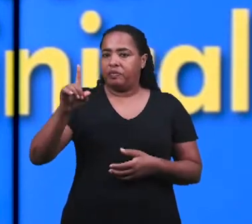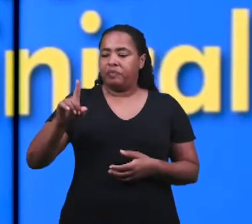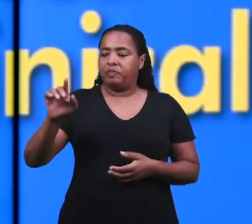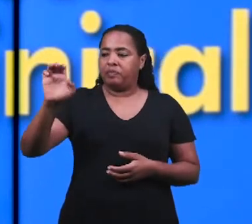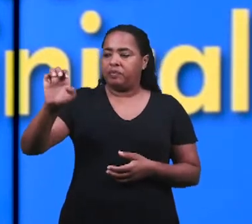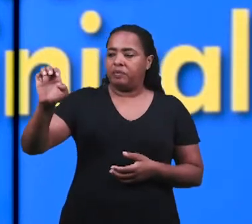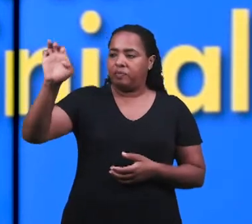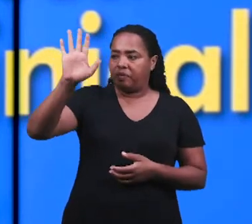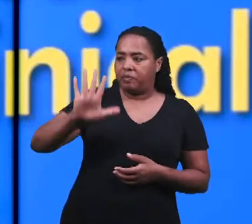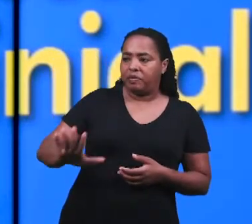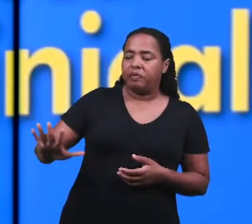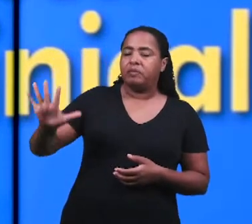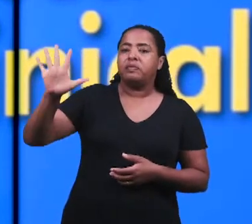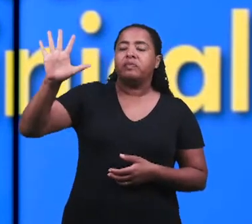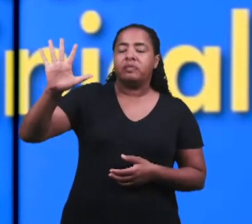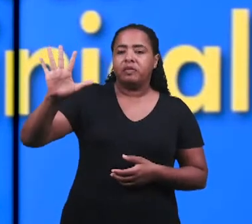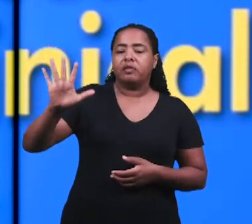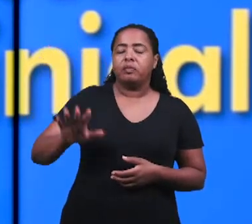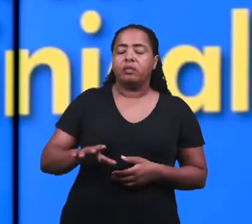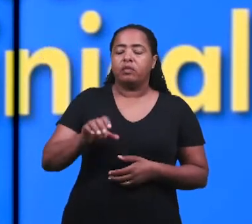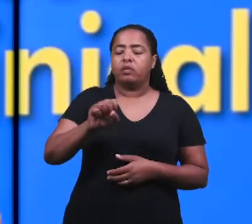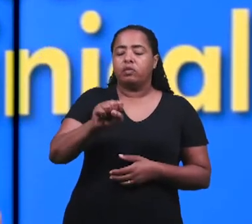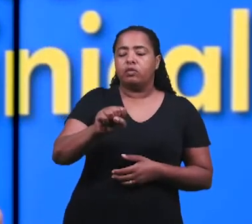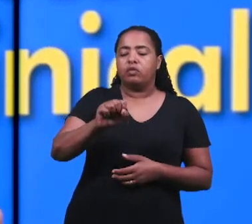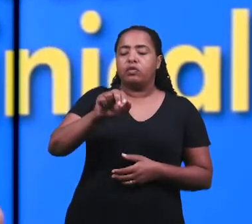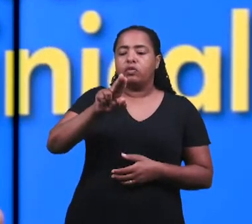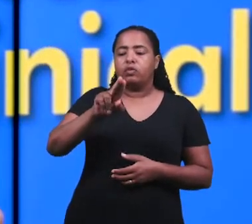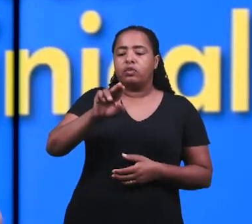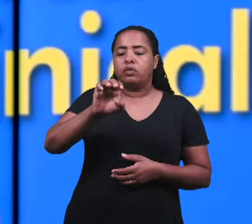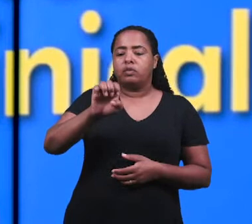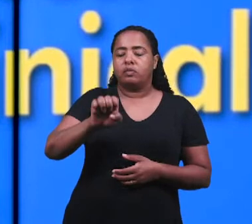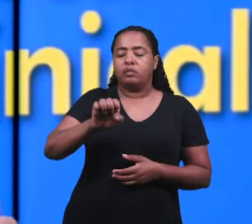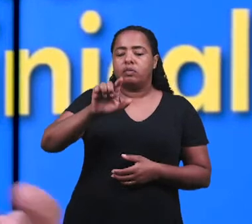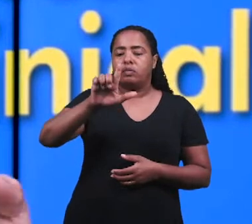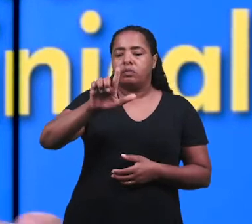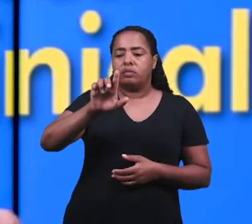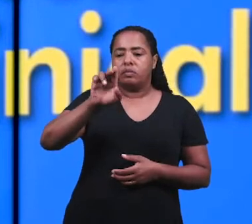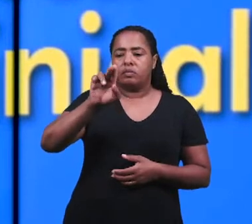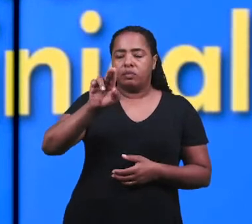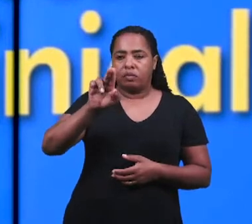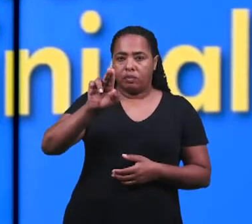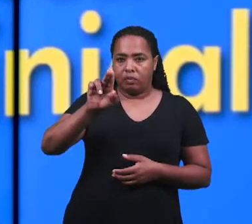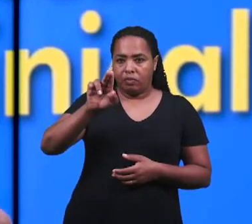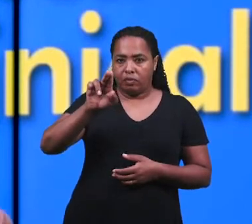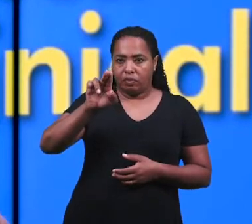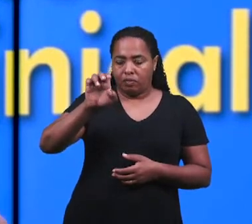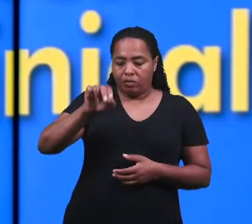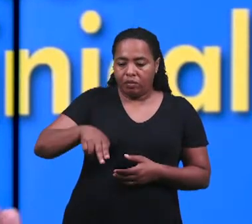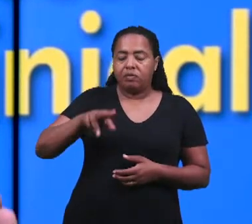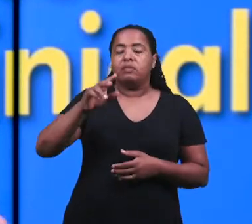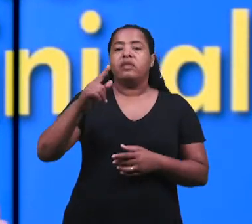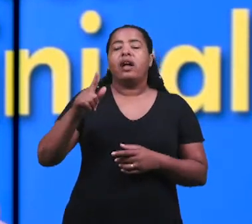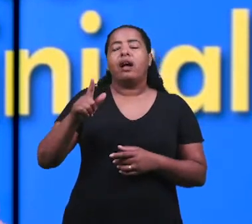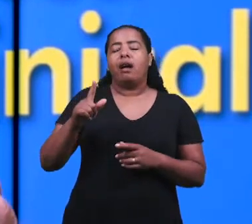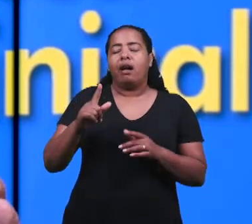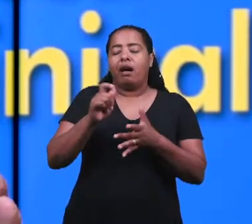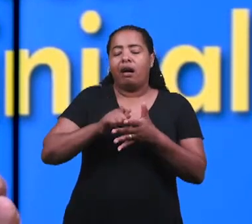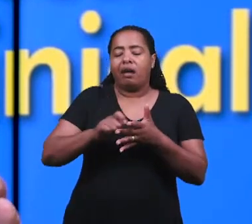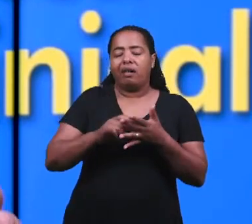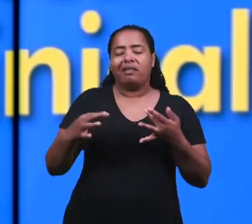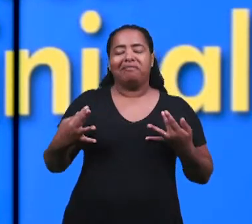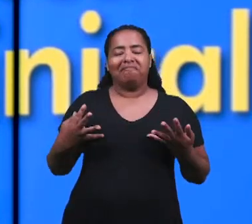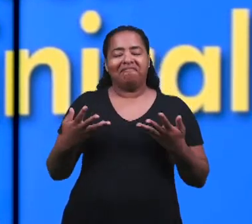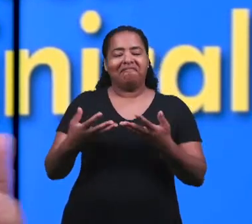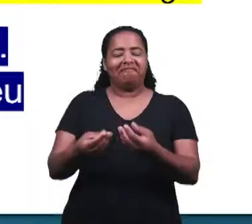Luxemburgo, lá na Europa. E a irmã ali é a irmã Suelen Ferreira, da nossa igreja em Luxemburgo, e ela escreveu uma coisa maravilhosa. Ela